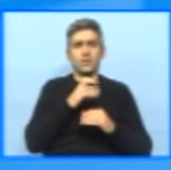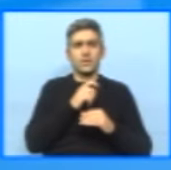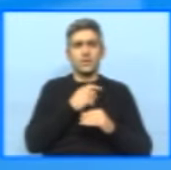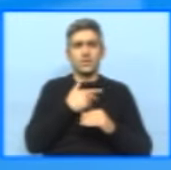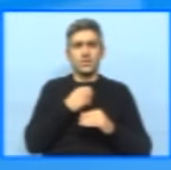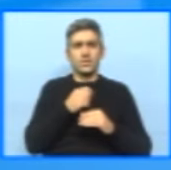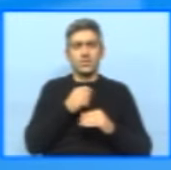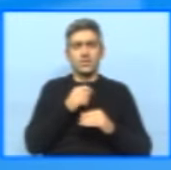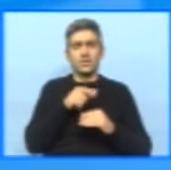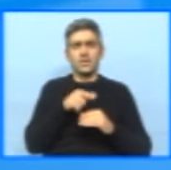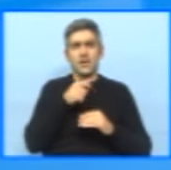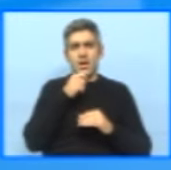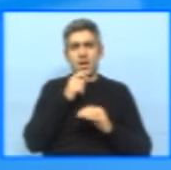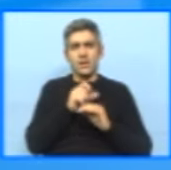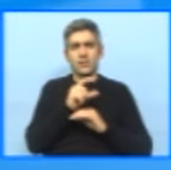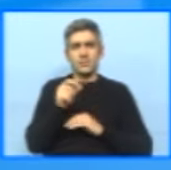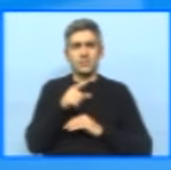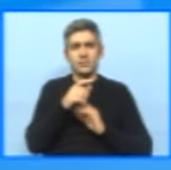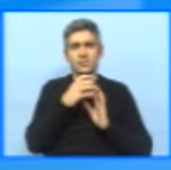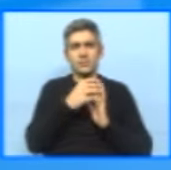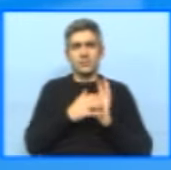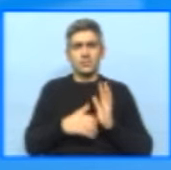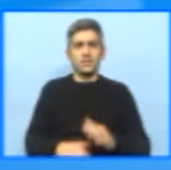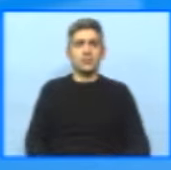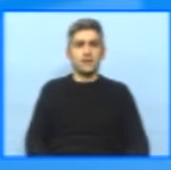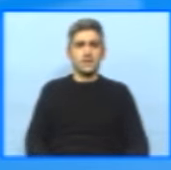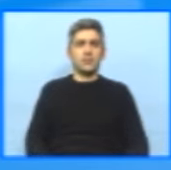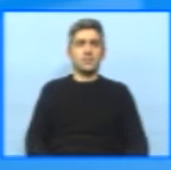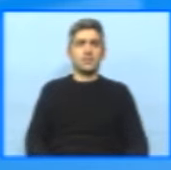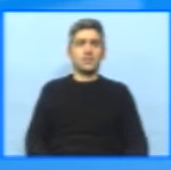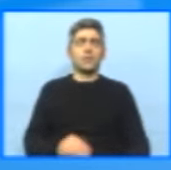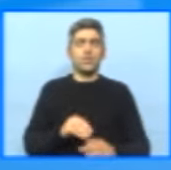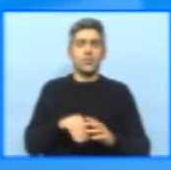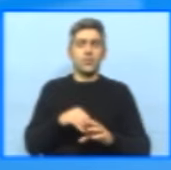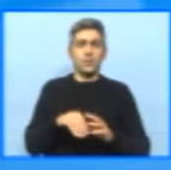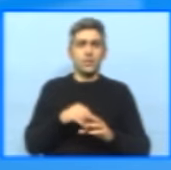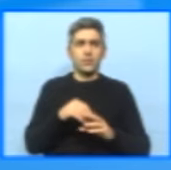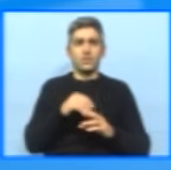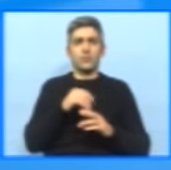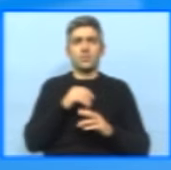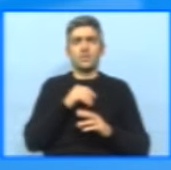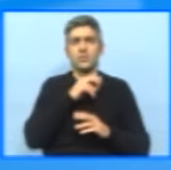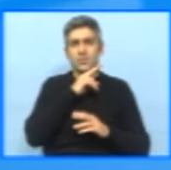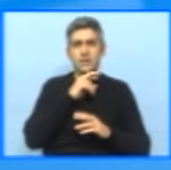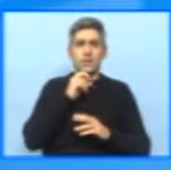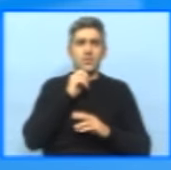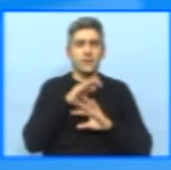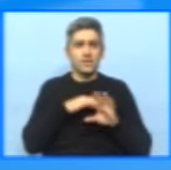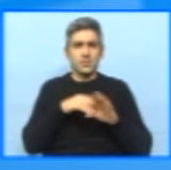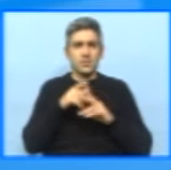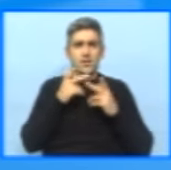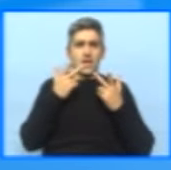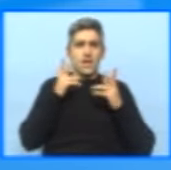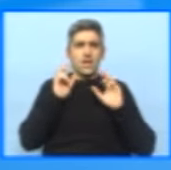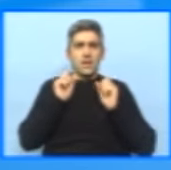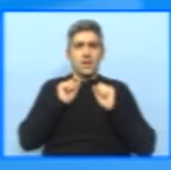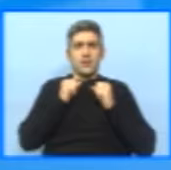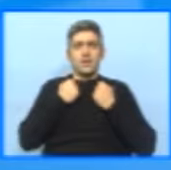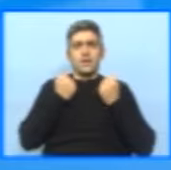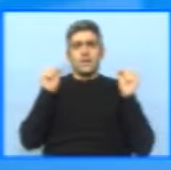água. Este texto tem que se contextualizar na caminhada que Israel está a fazer, não é, de libertação, e